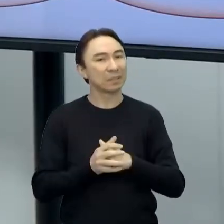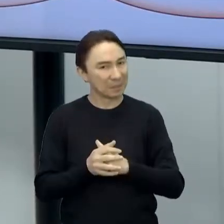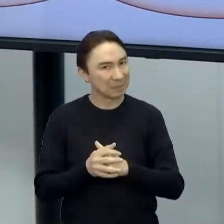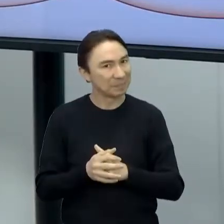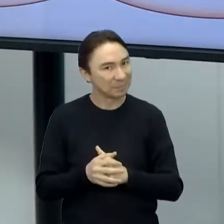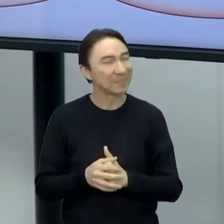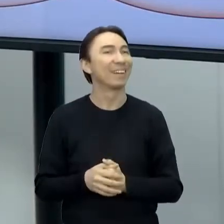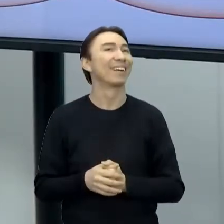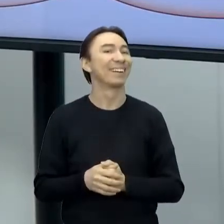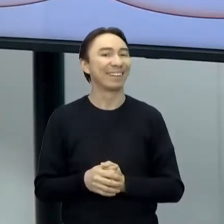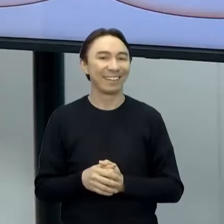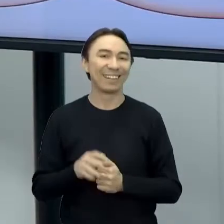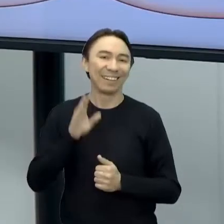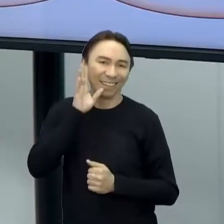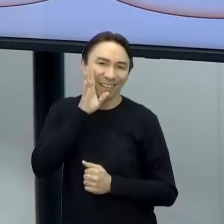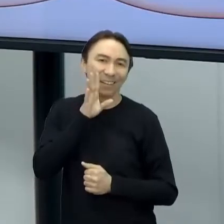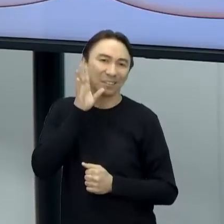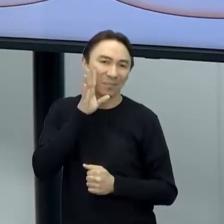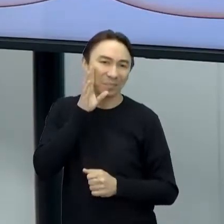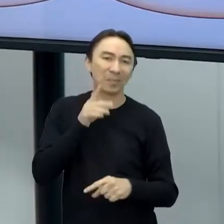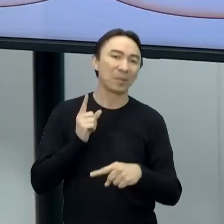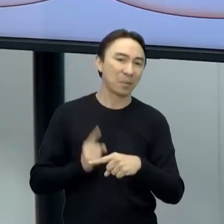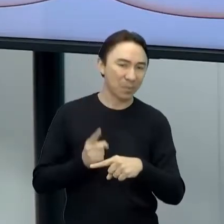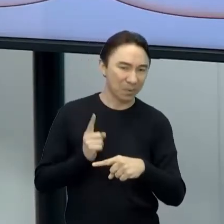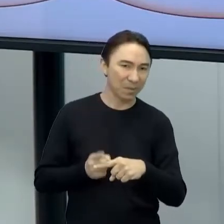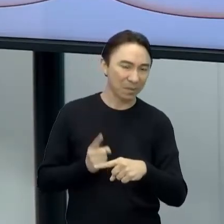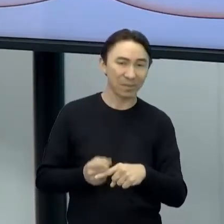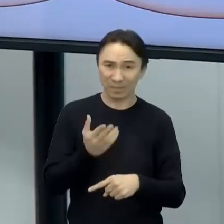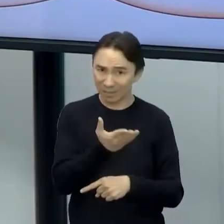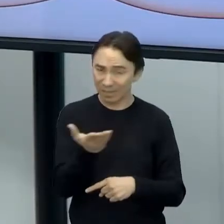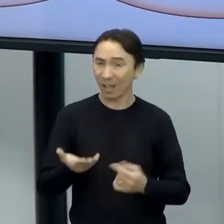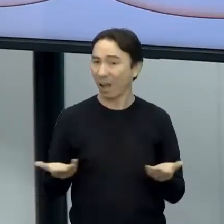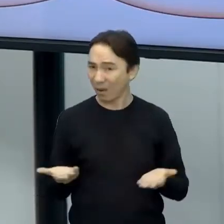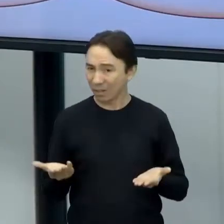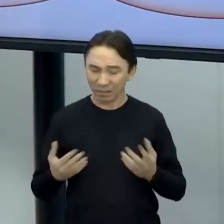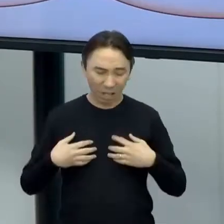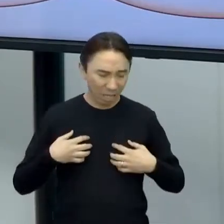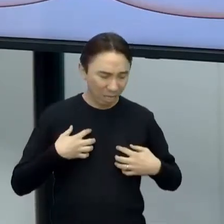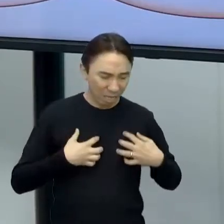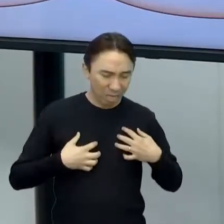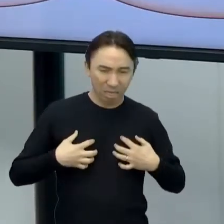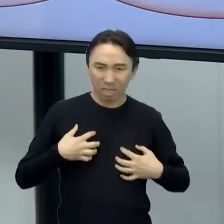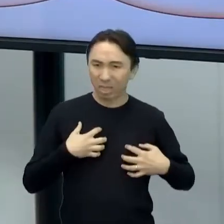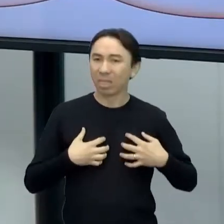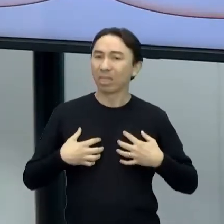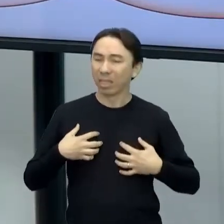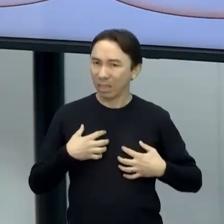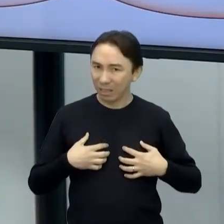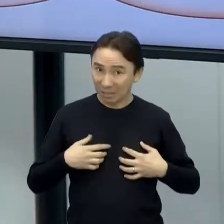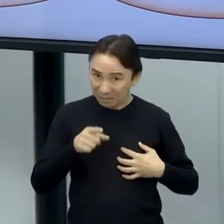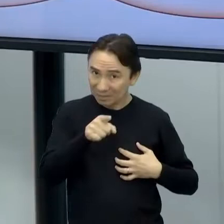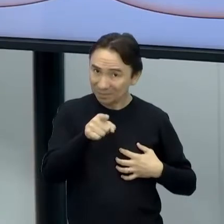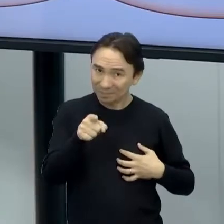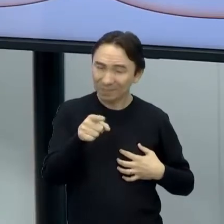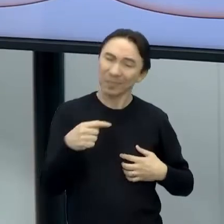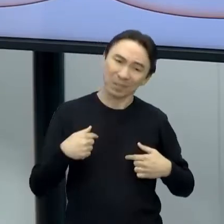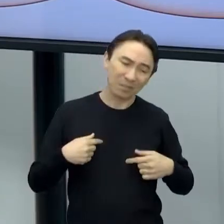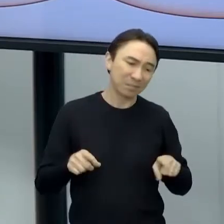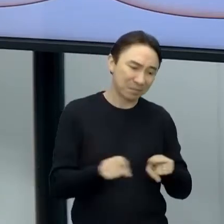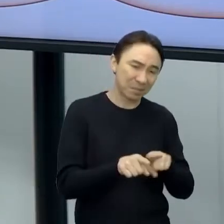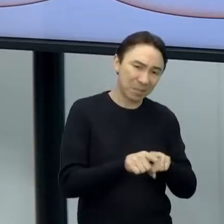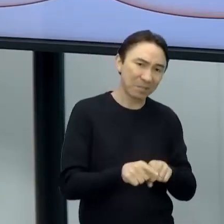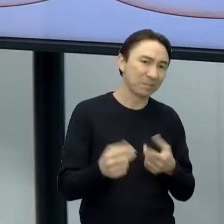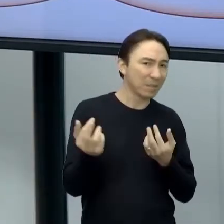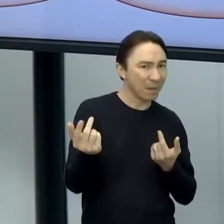a angústia, os pensamentos que vocês estão tendo que ter aí, eu também estou tendo que ter aqui. Porque eu também vou criar o meu. E que tem que ser diferente